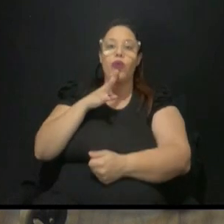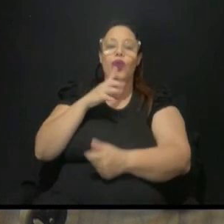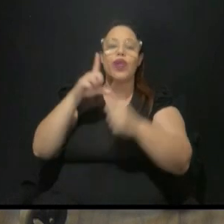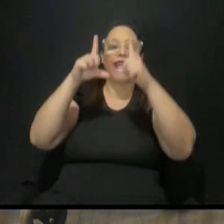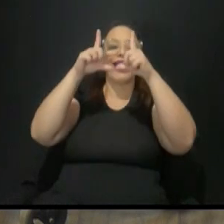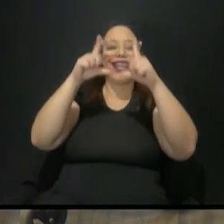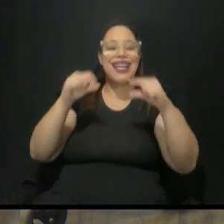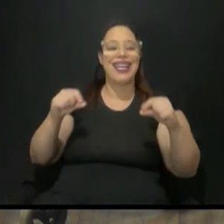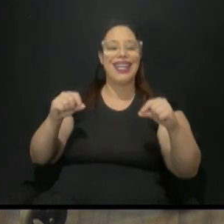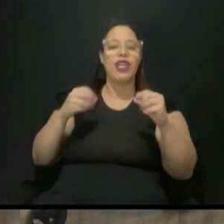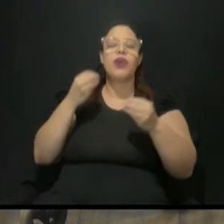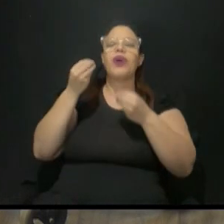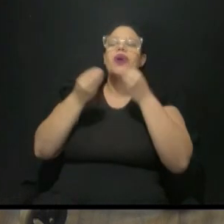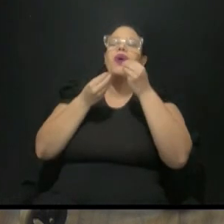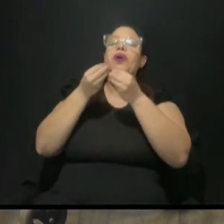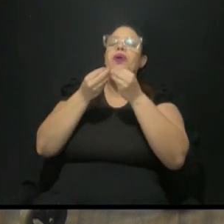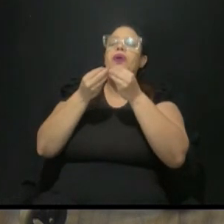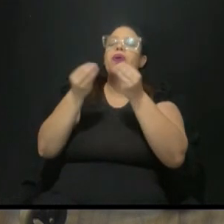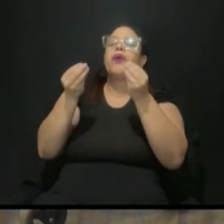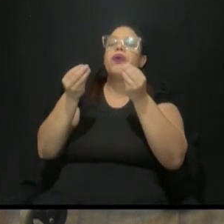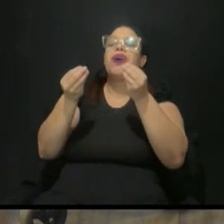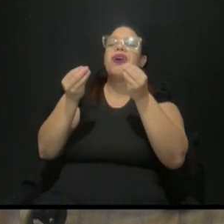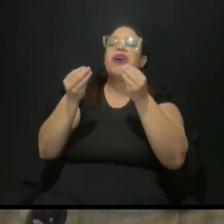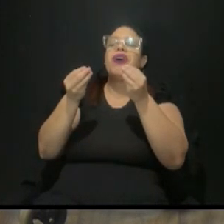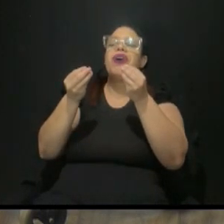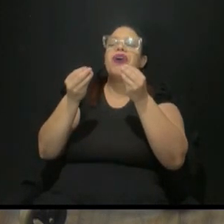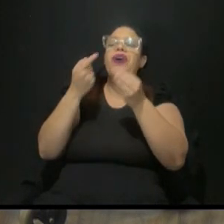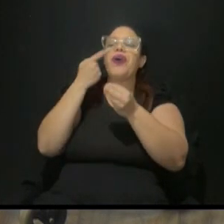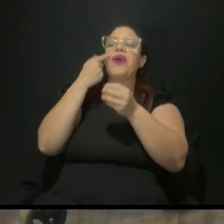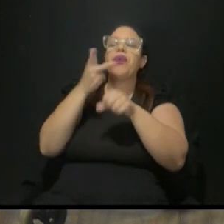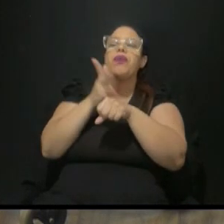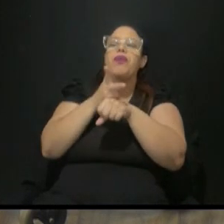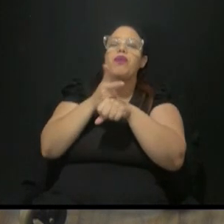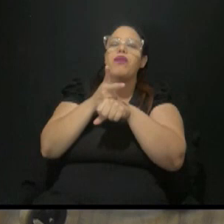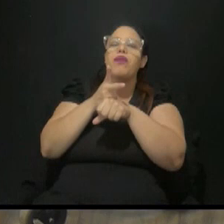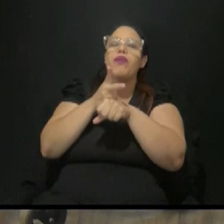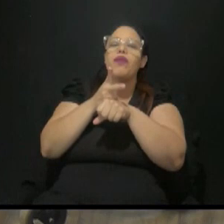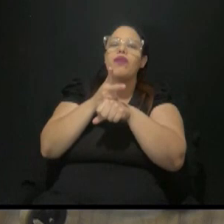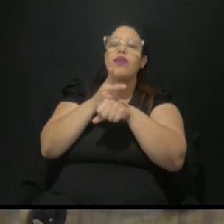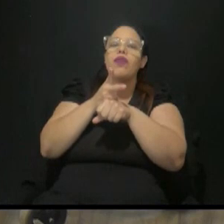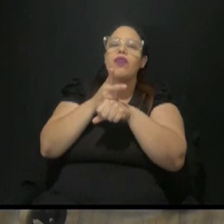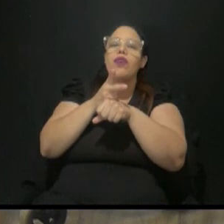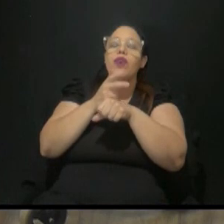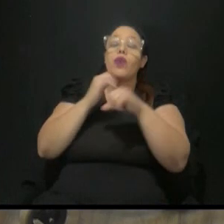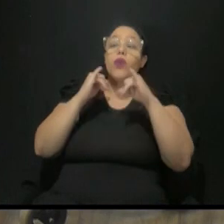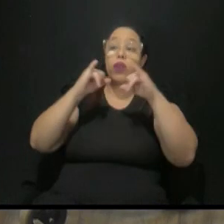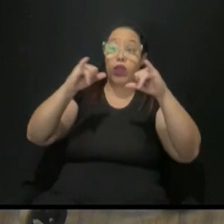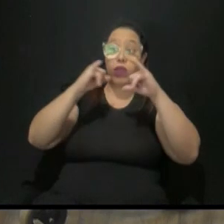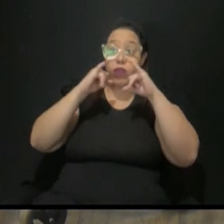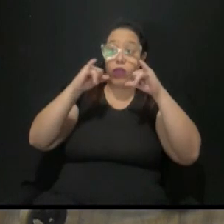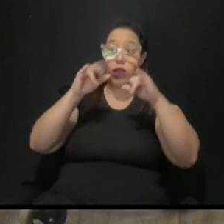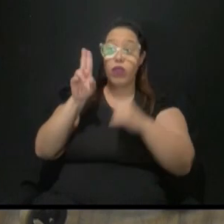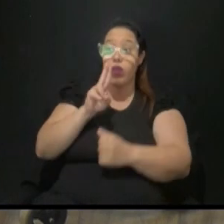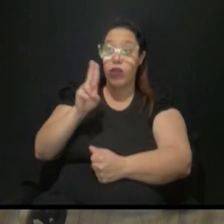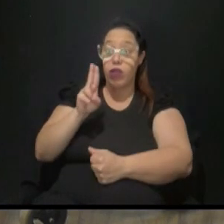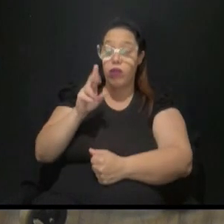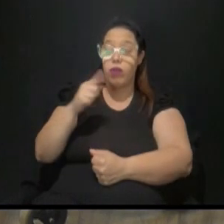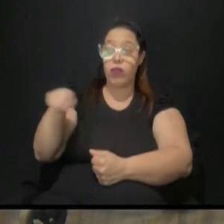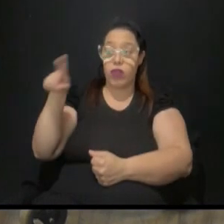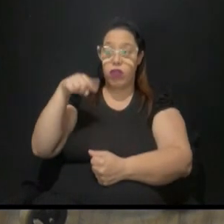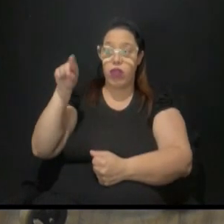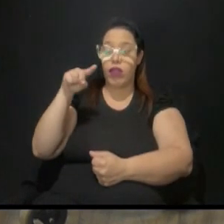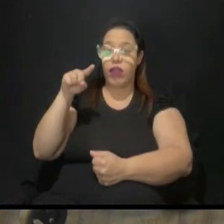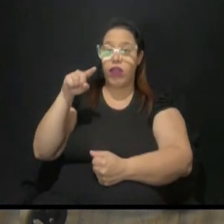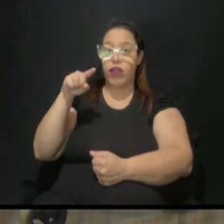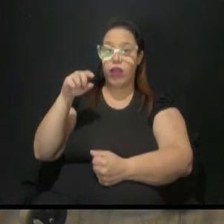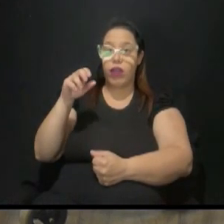para vocês? A gente tem aqui, eu vi um vídeo do momento em que há o anúncio do nome deles para a Paralimpíada. Como